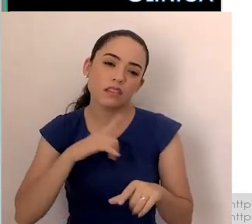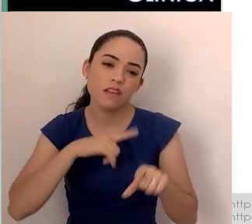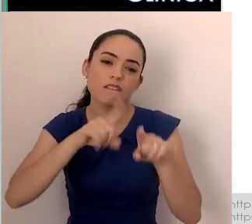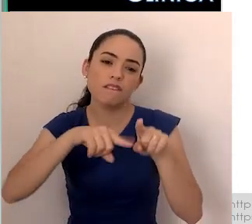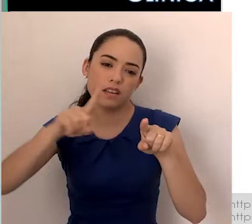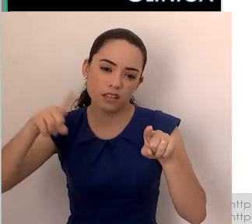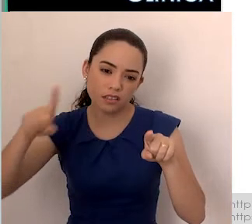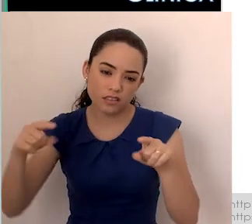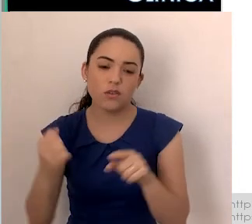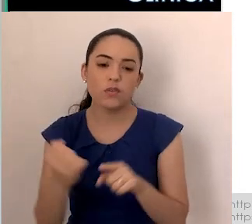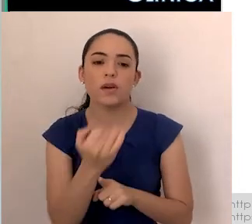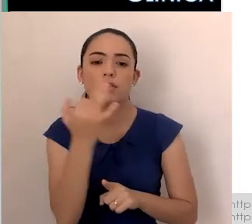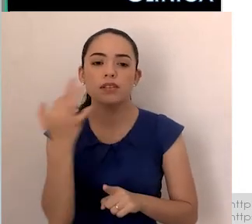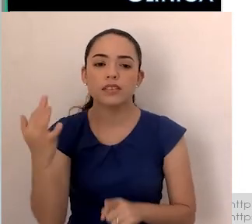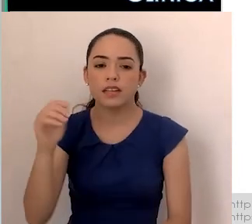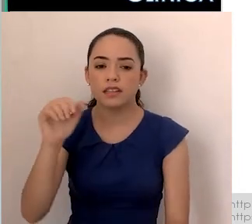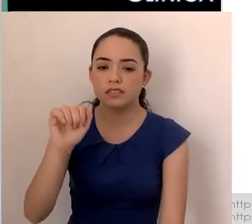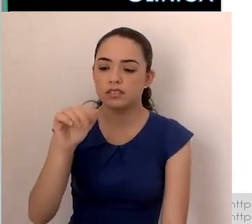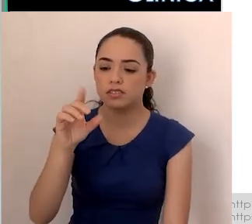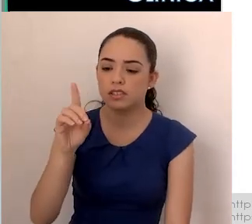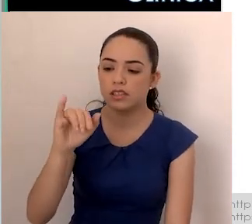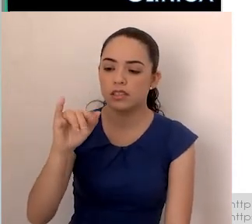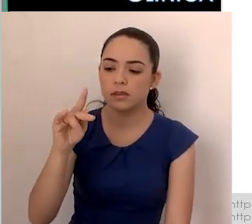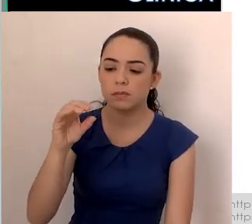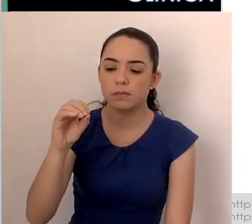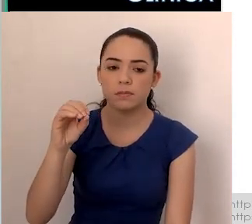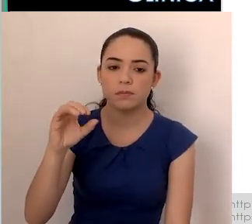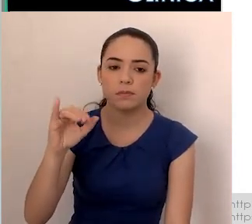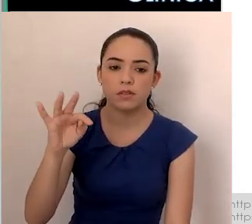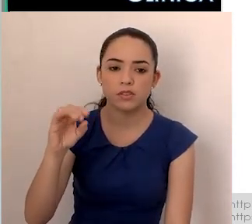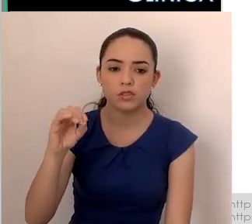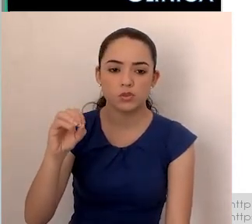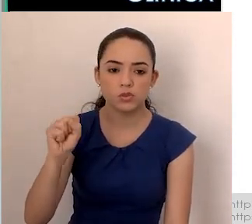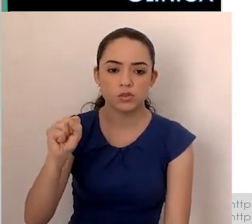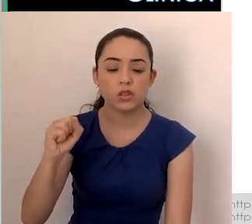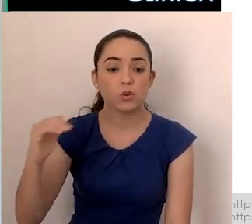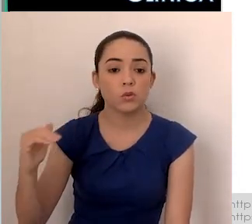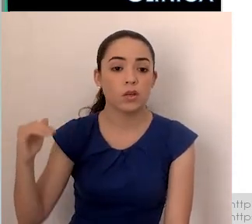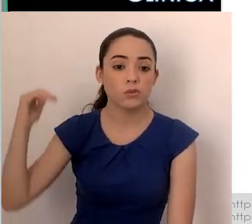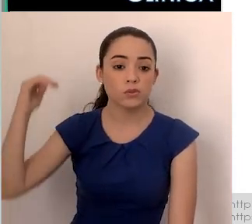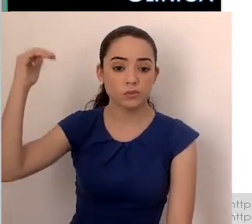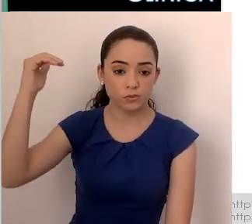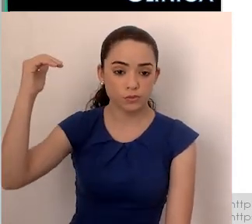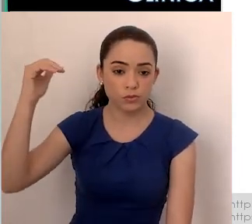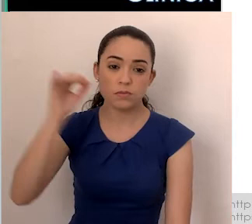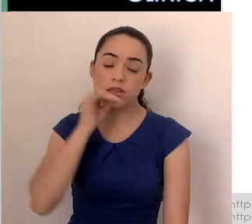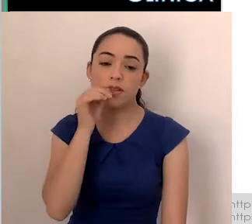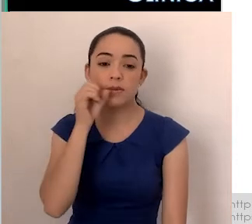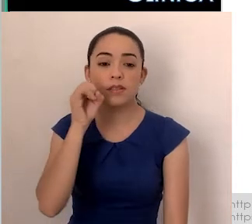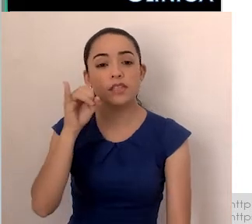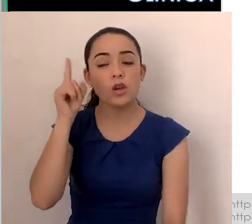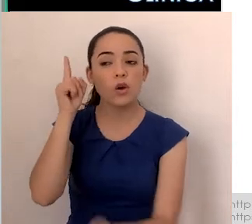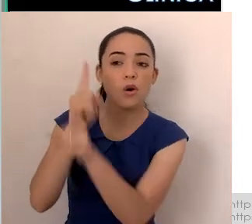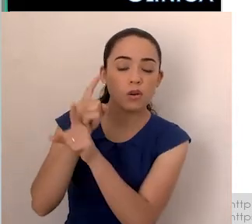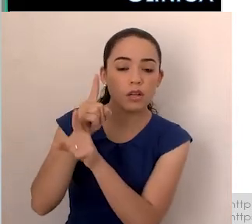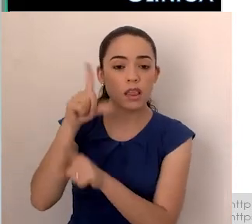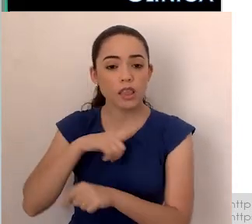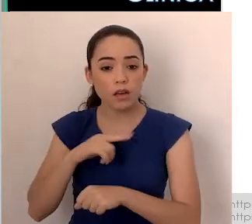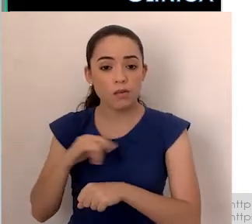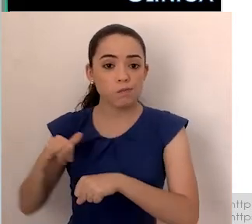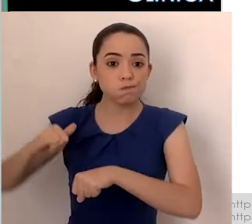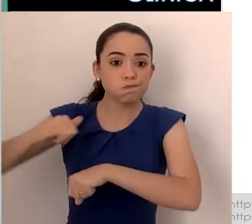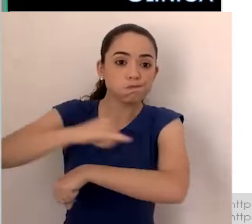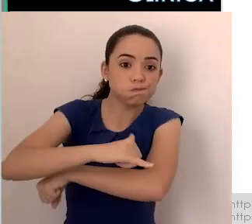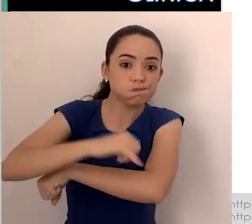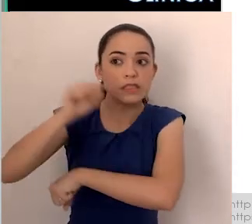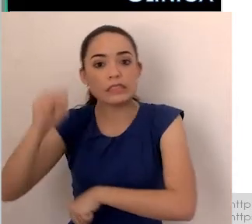que contribuem para o aumento do tecido adiposo. Variação no número de adipócitos no adulto tem sido estudada, sugerindo-se